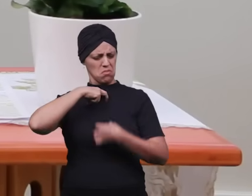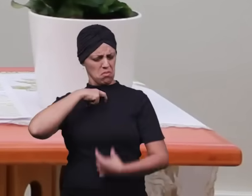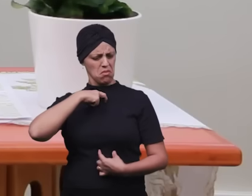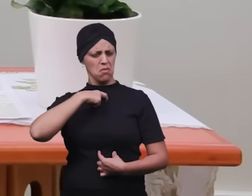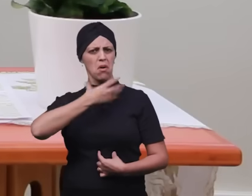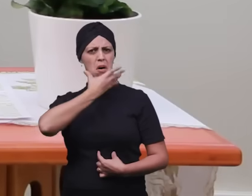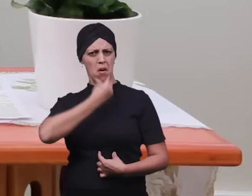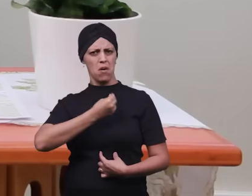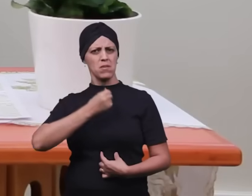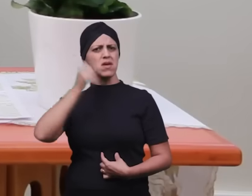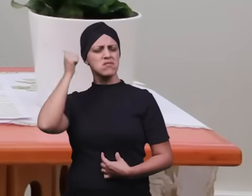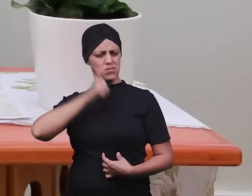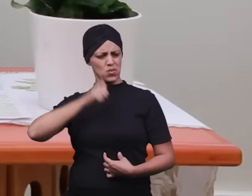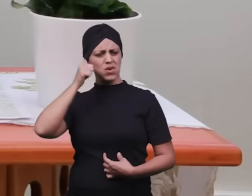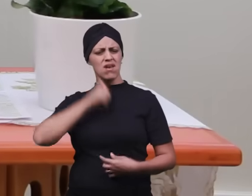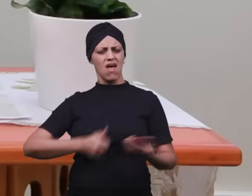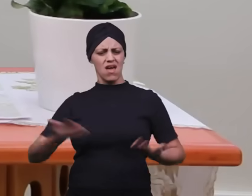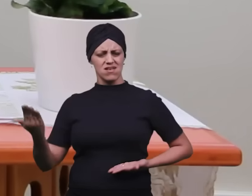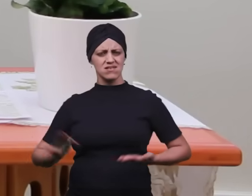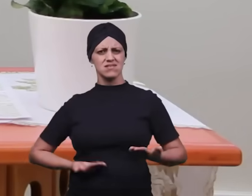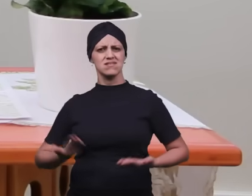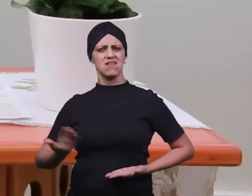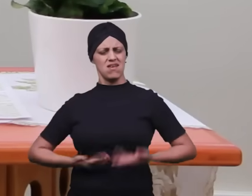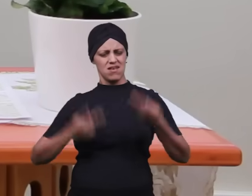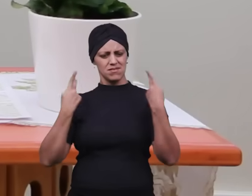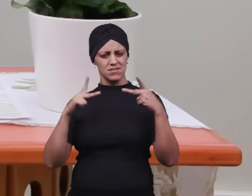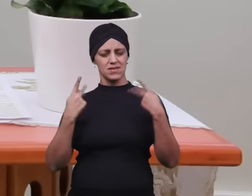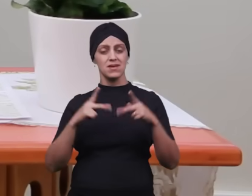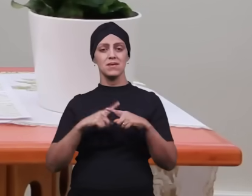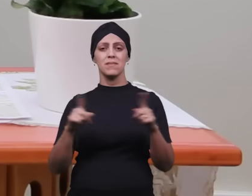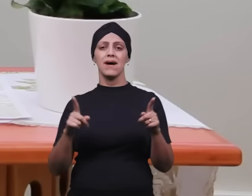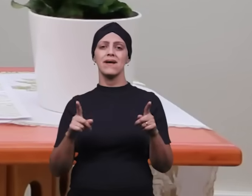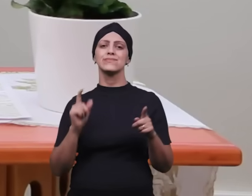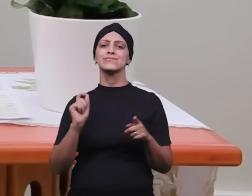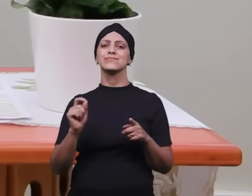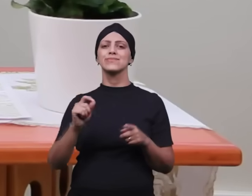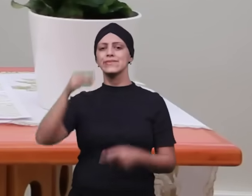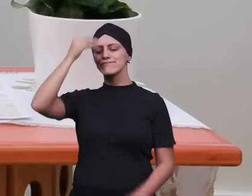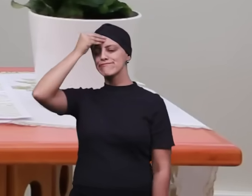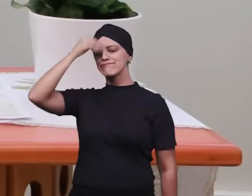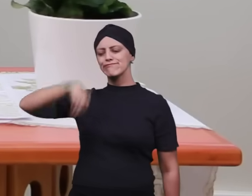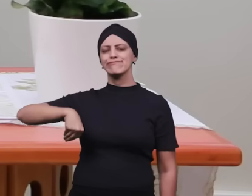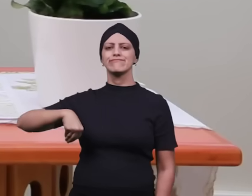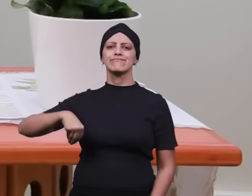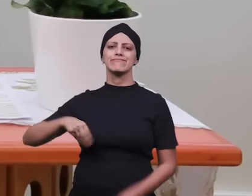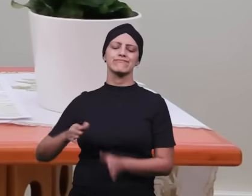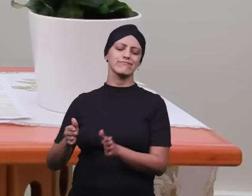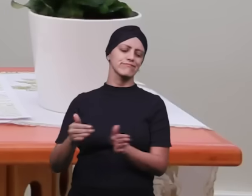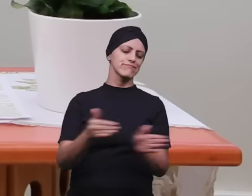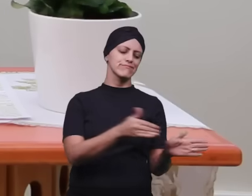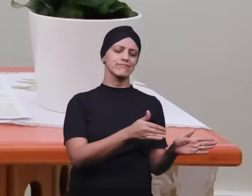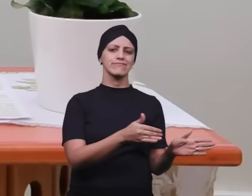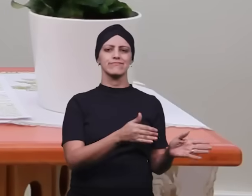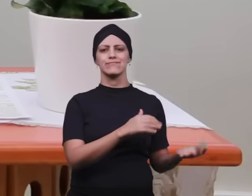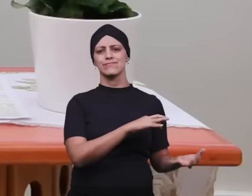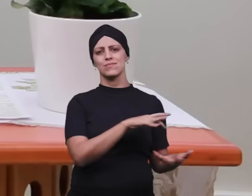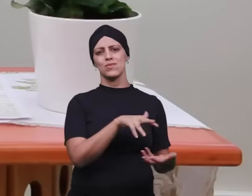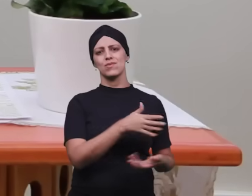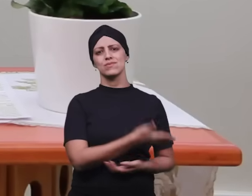pregaram, senhoras que já anunciaram o reino do Senhor, mas por algum motivo, hoje estão no